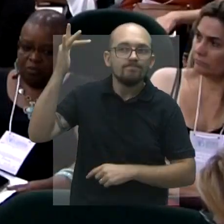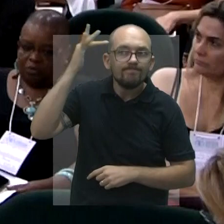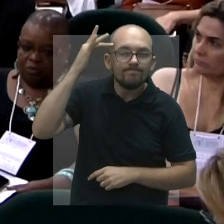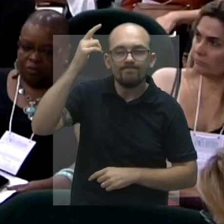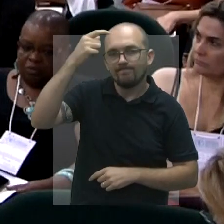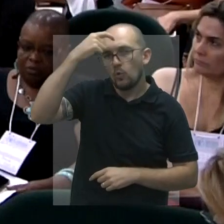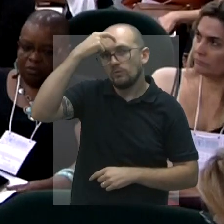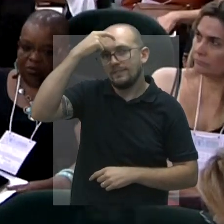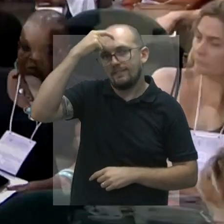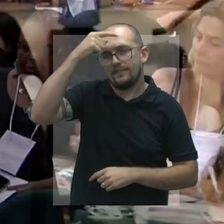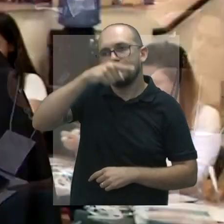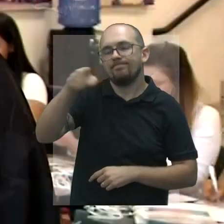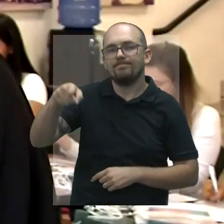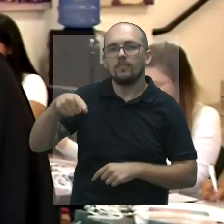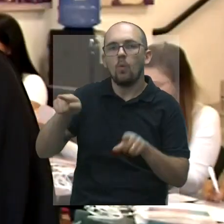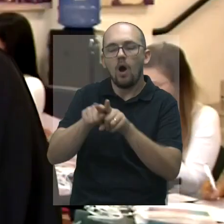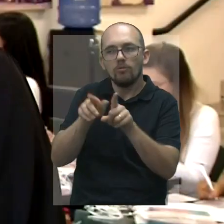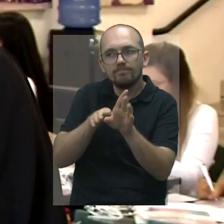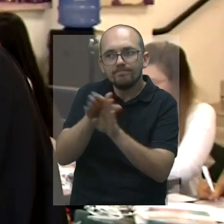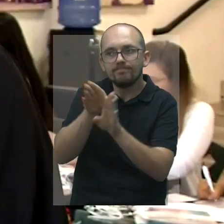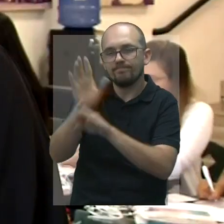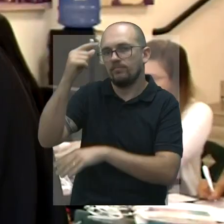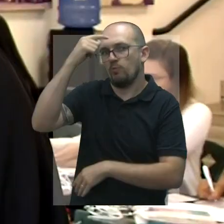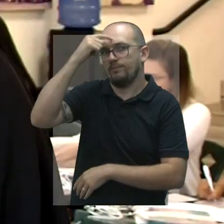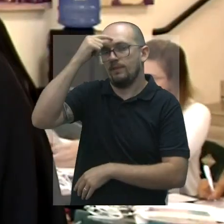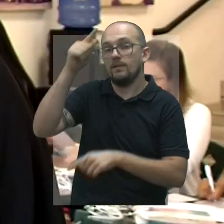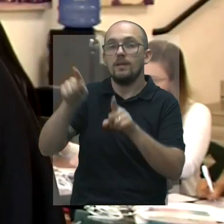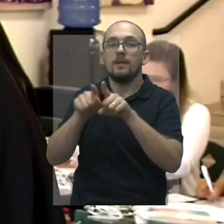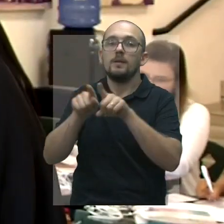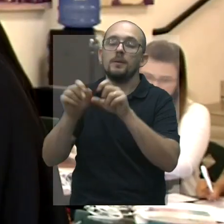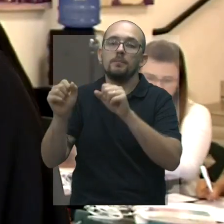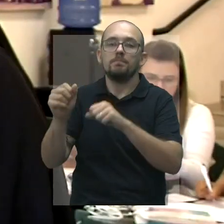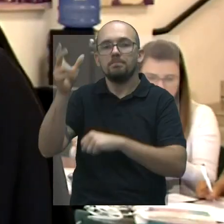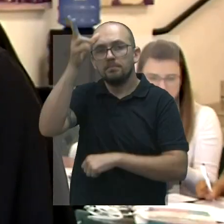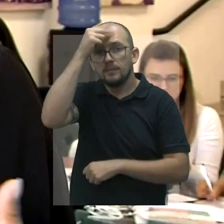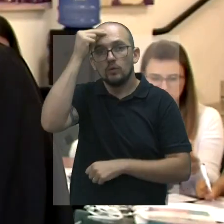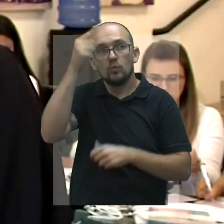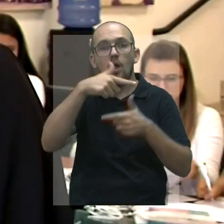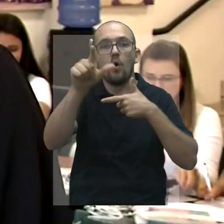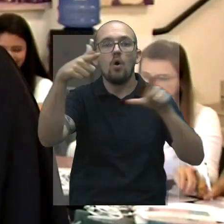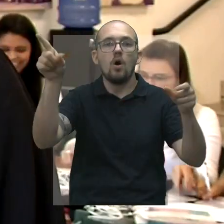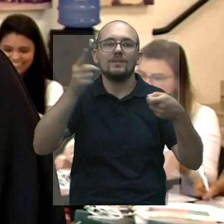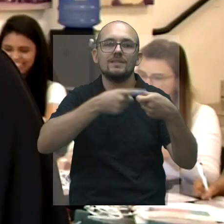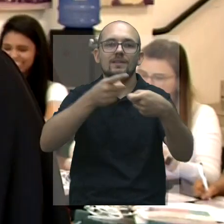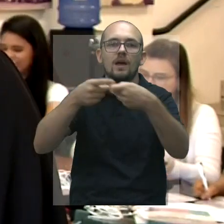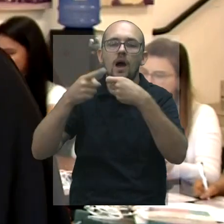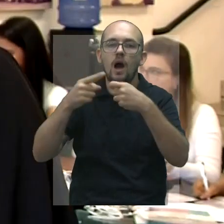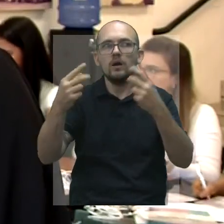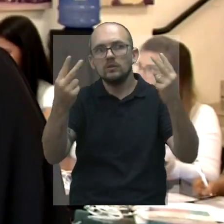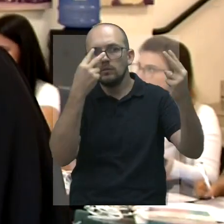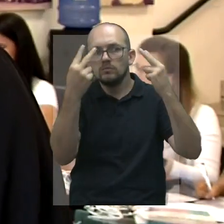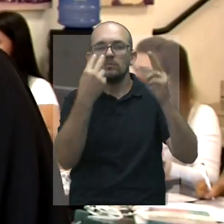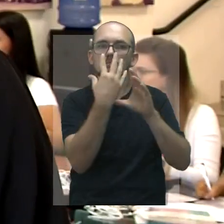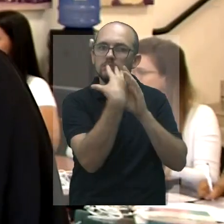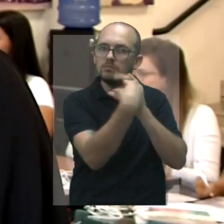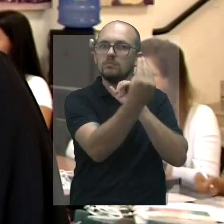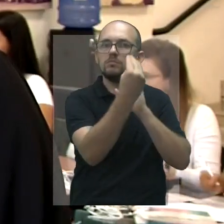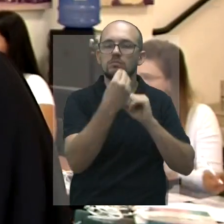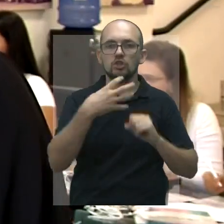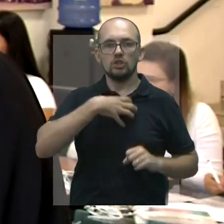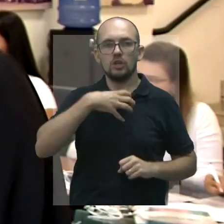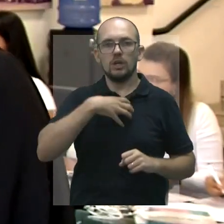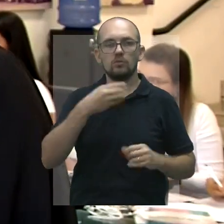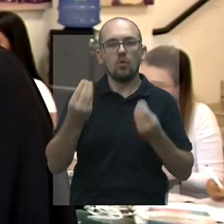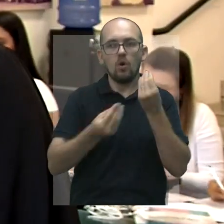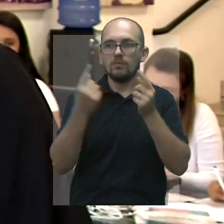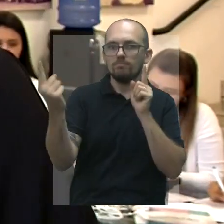todos os presentes e sensibilizar também o poder público de outros municípios para se estruturar nesse contexto de receber a